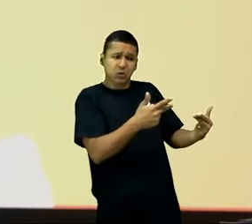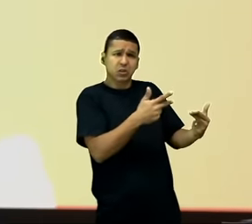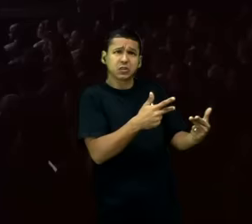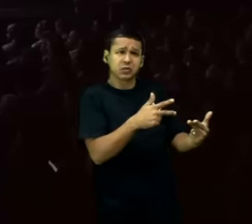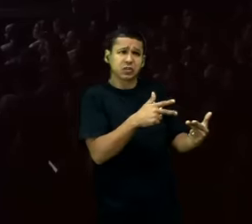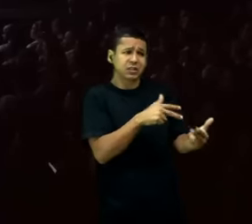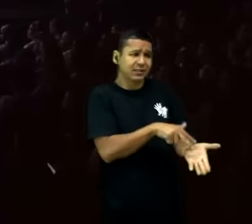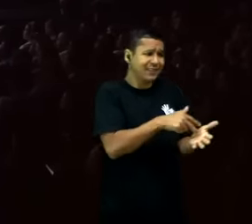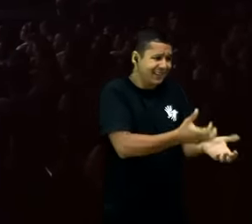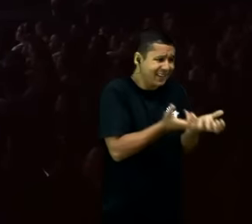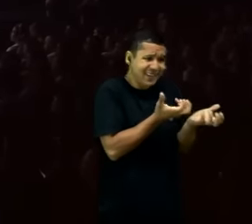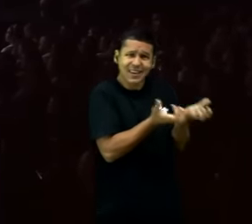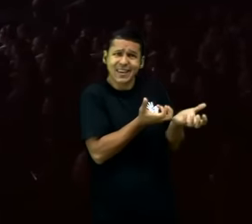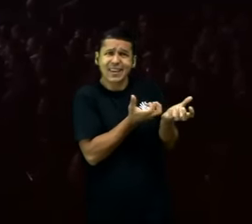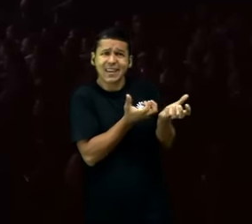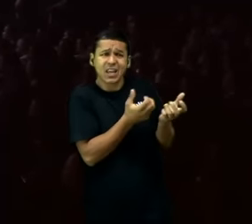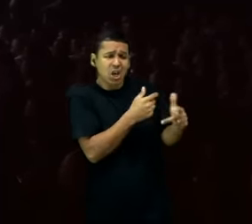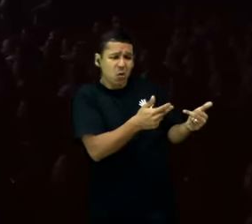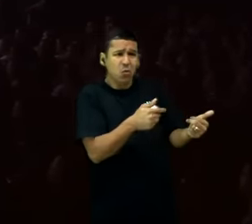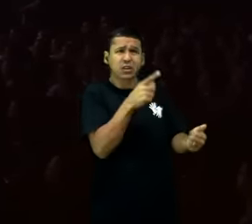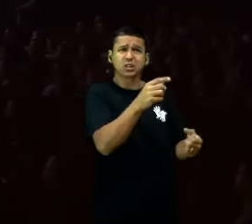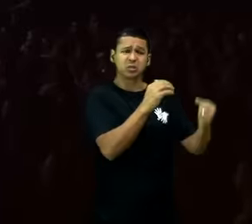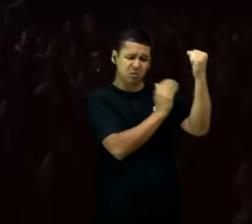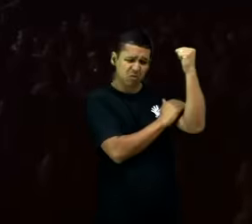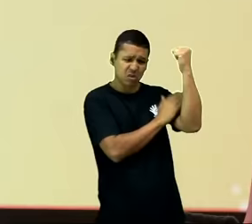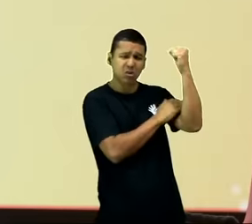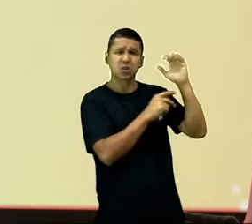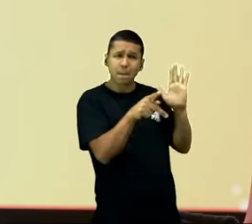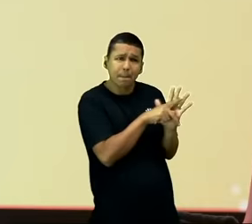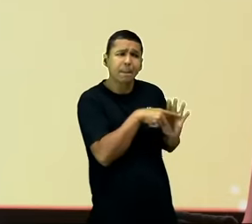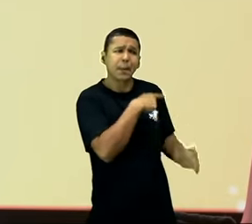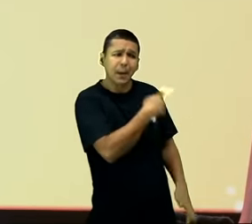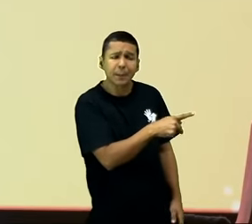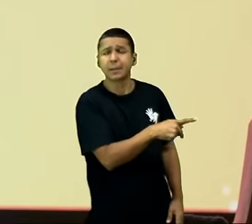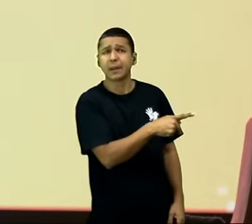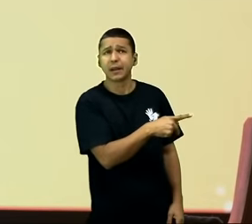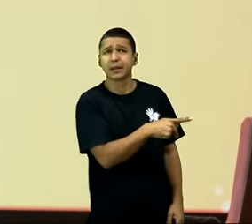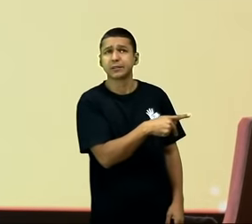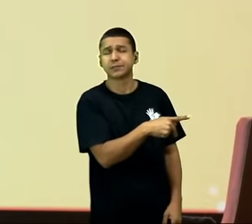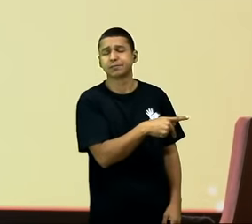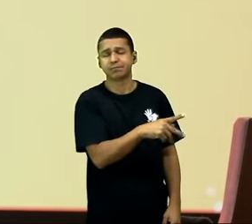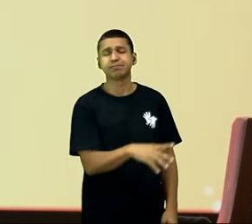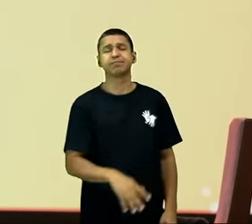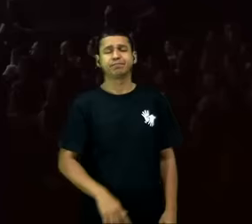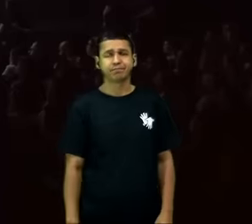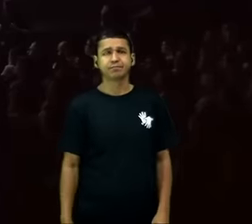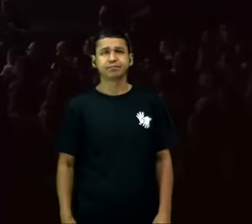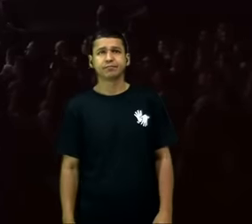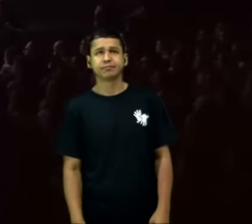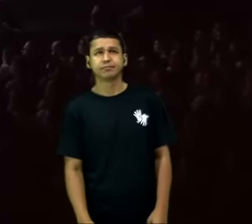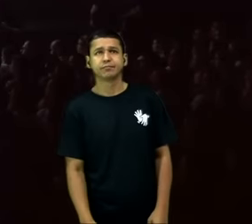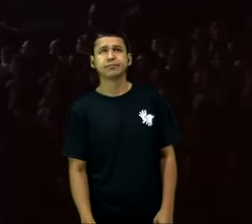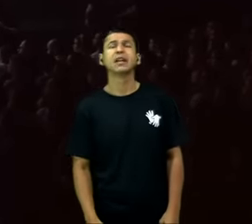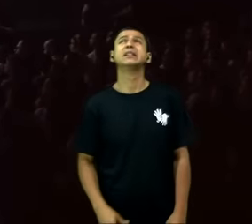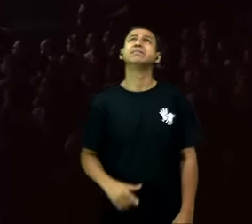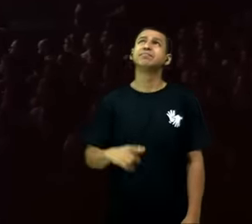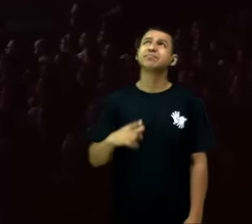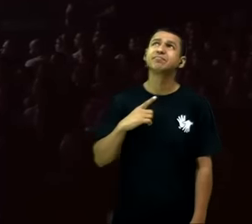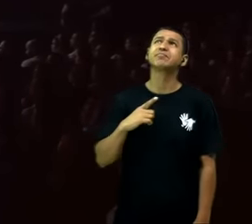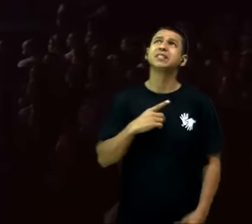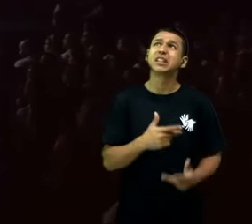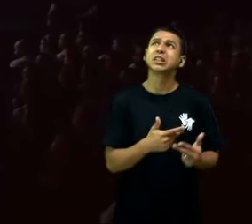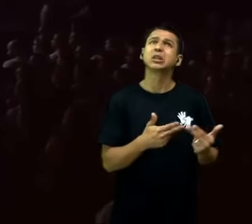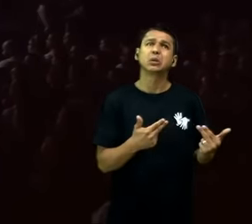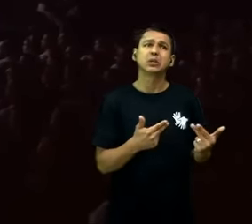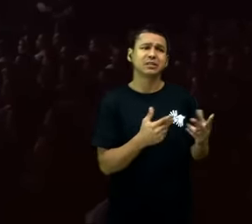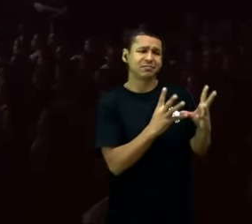Deus. Porque é isso que pode tentar matar aquilo que Deus está gerando em você hoje. Pastor, tem um monte de coisa que está desmoronando.